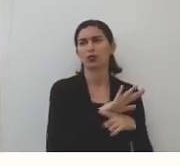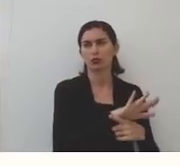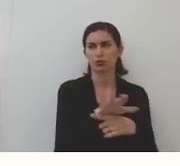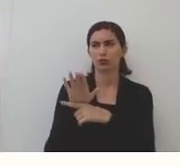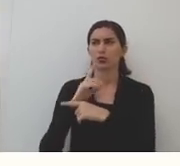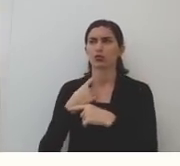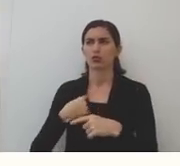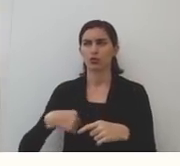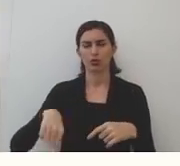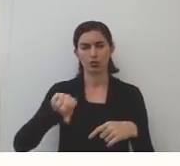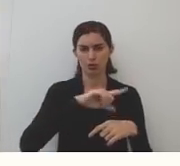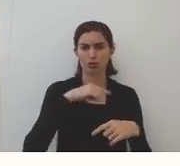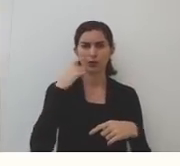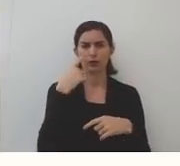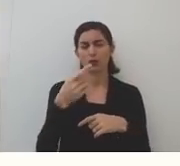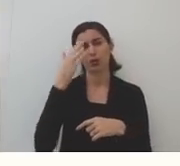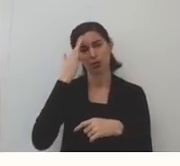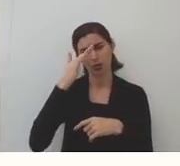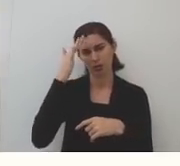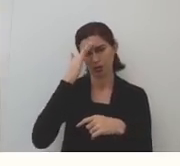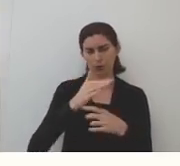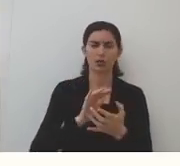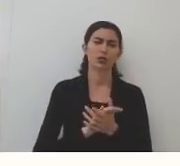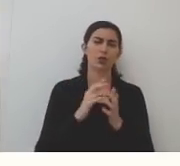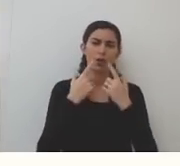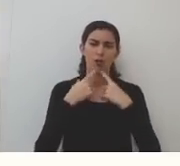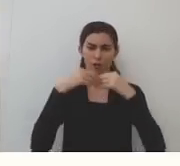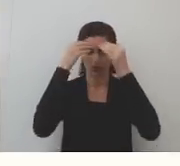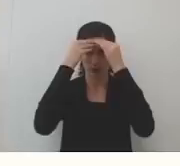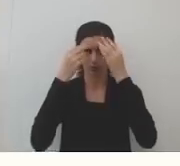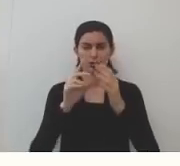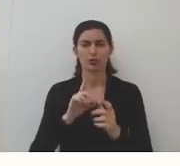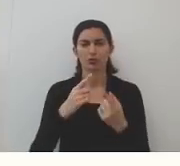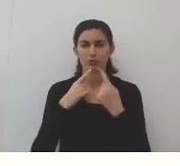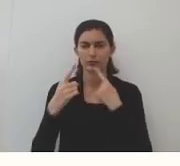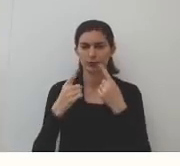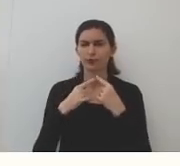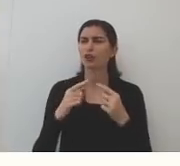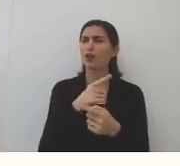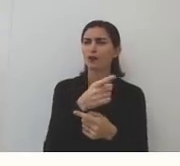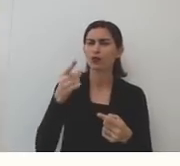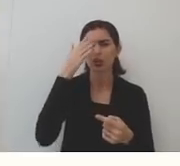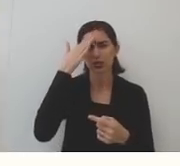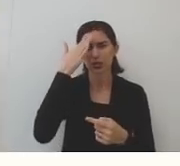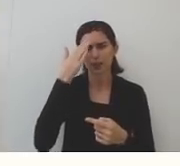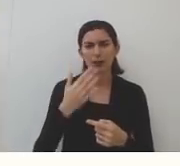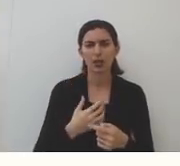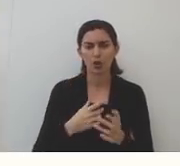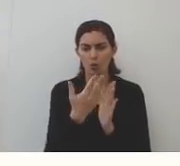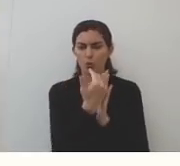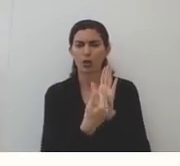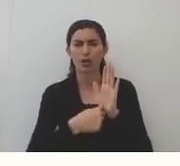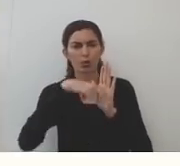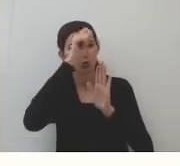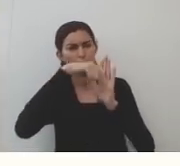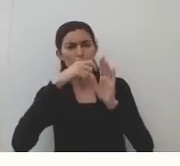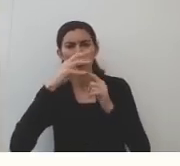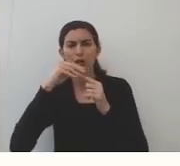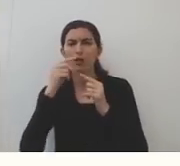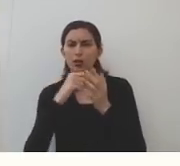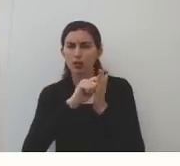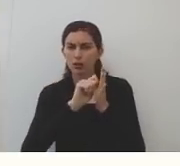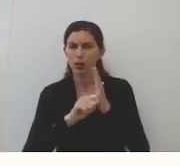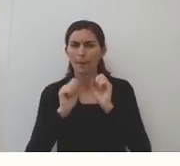gente nesse processo de compreensão dessa linguagem dialógica. Você sabia que o grafite do seu lápis pode virar